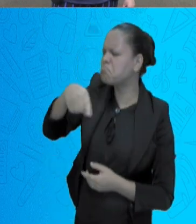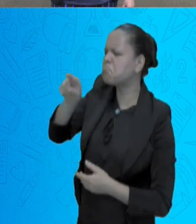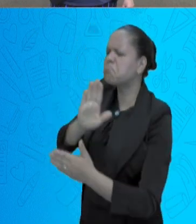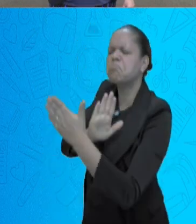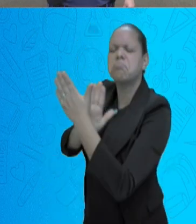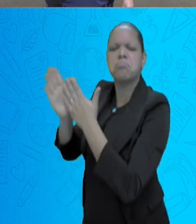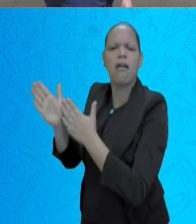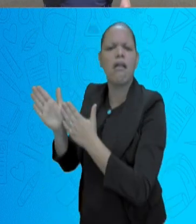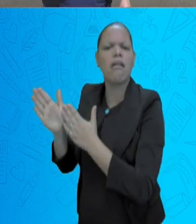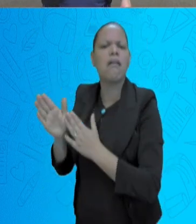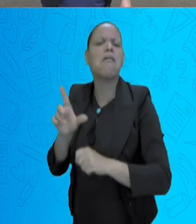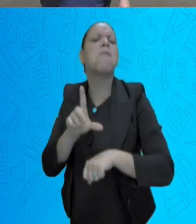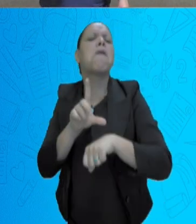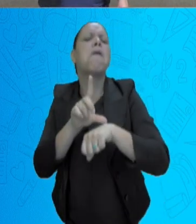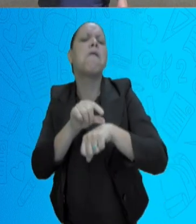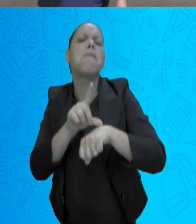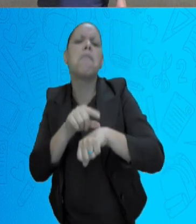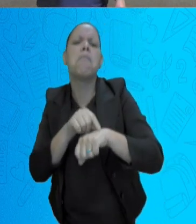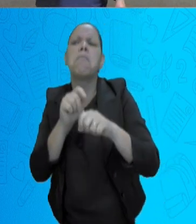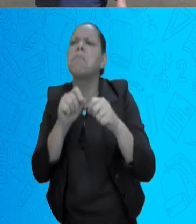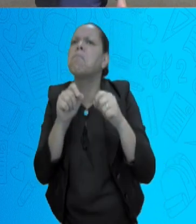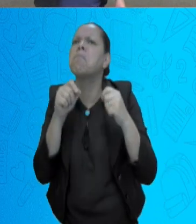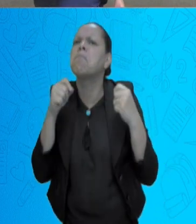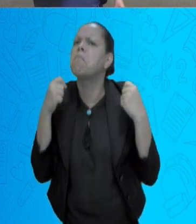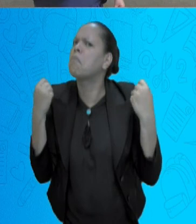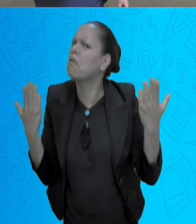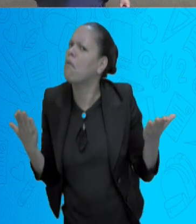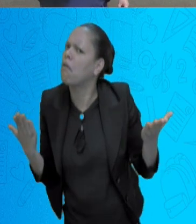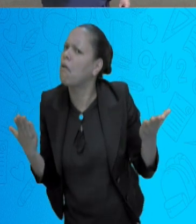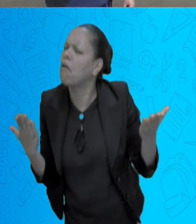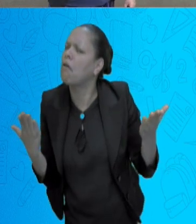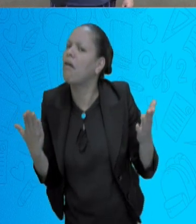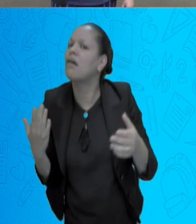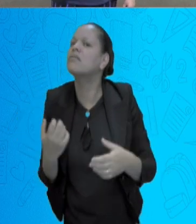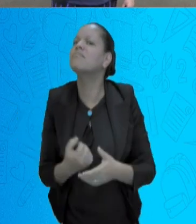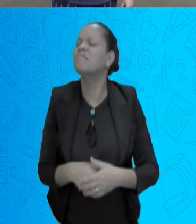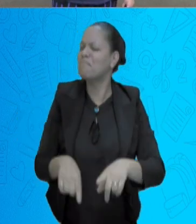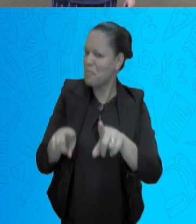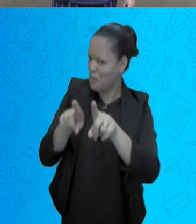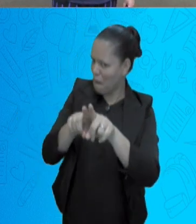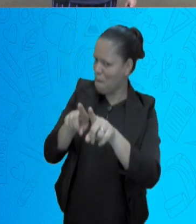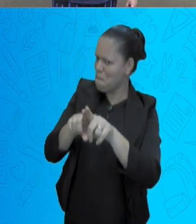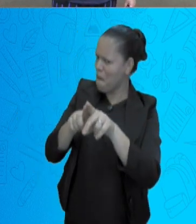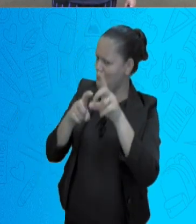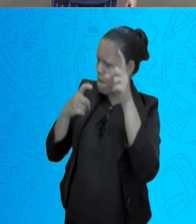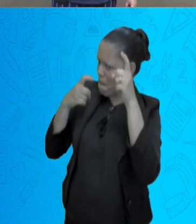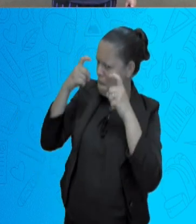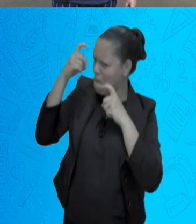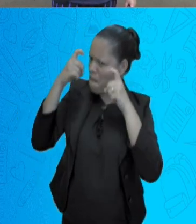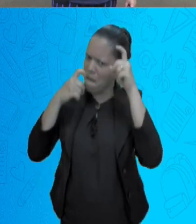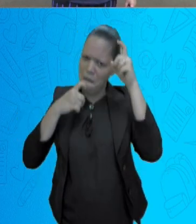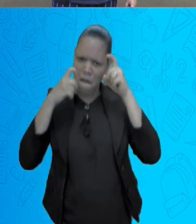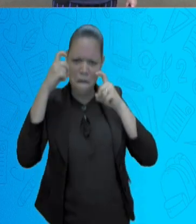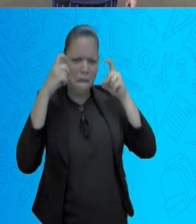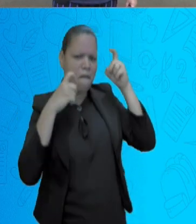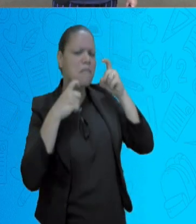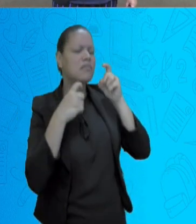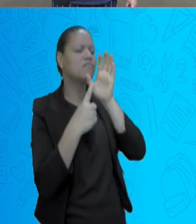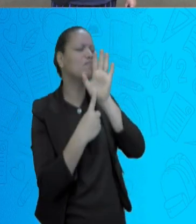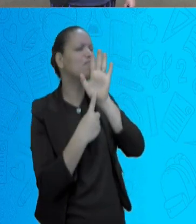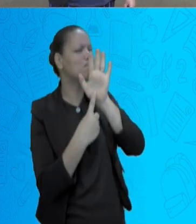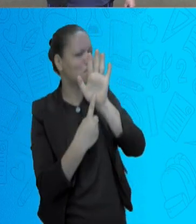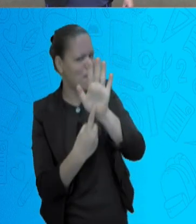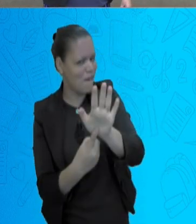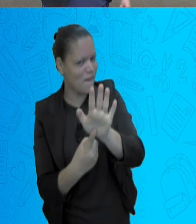já dá para a gente perceber que é uma pergunta. Então, todo final de pergunta eu uso o